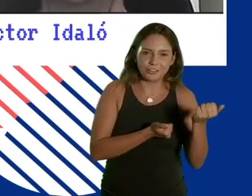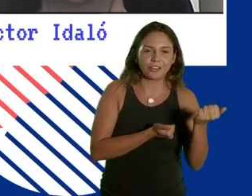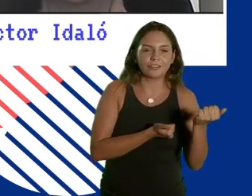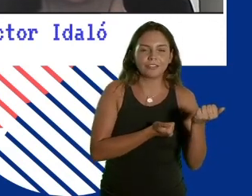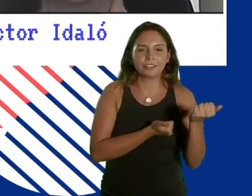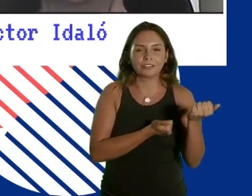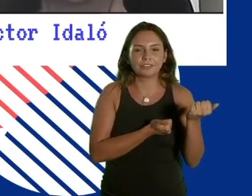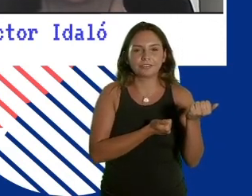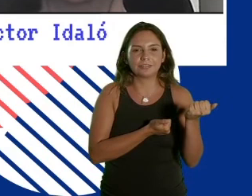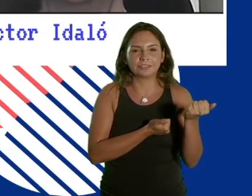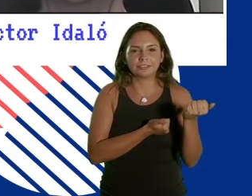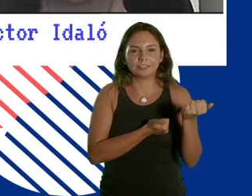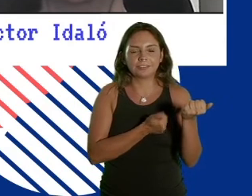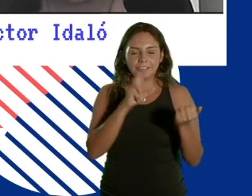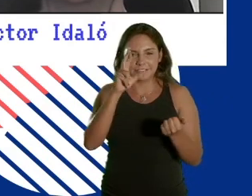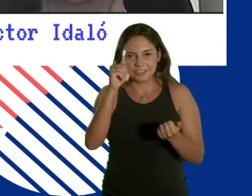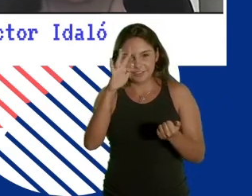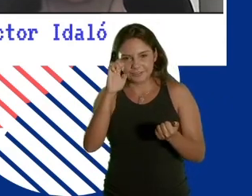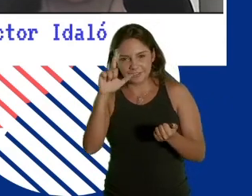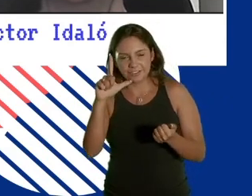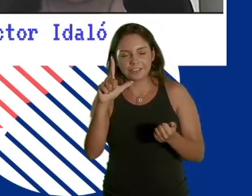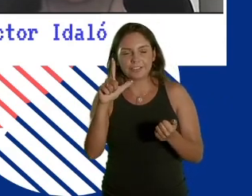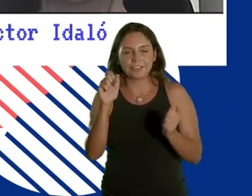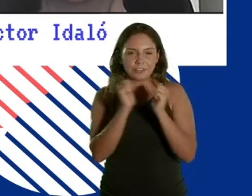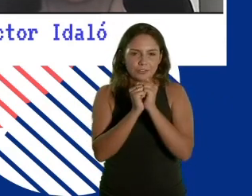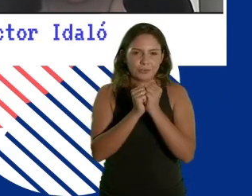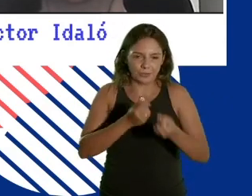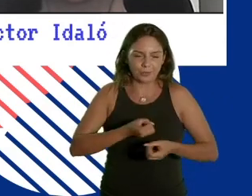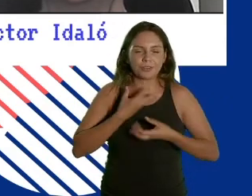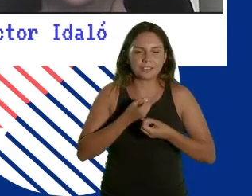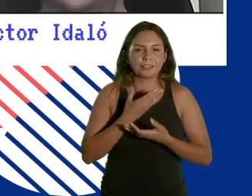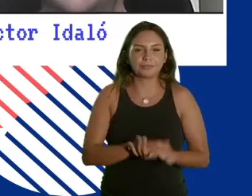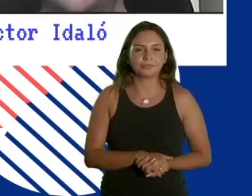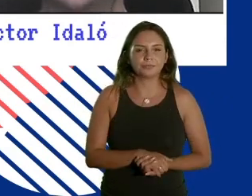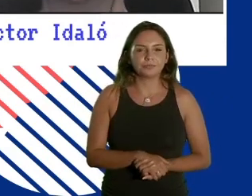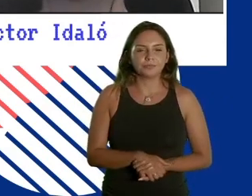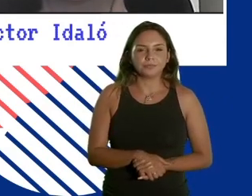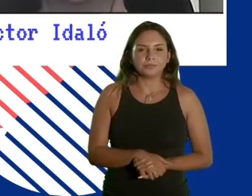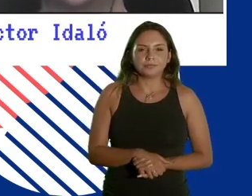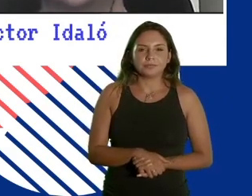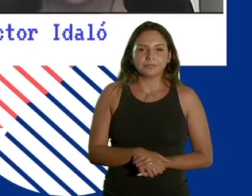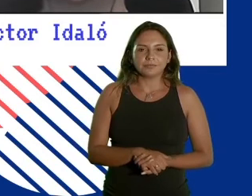jovem, com Rafael e a poesia.